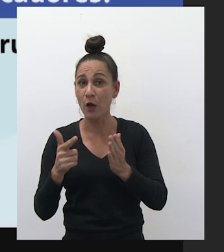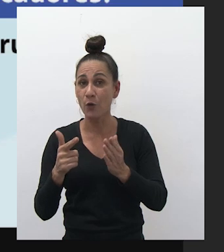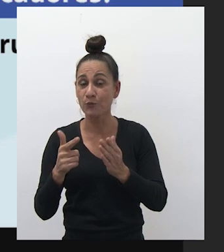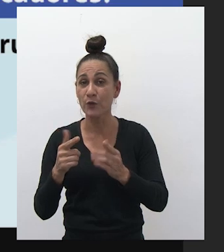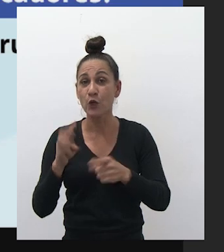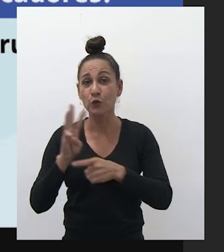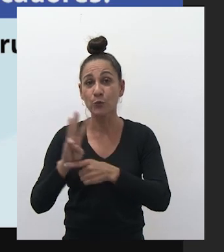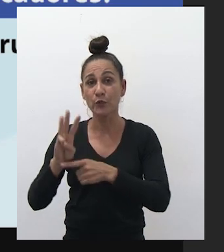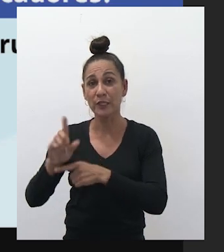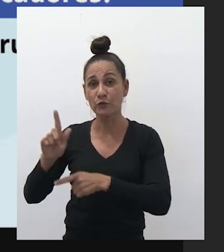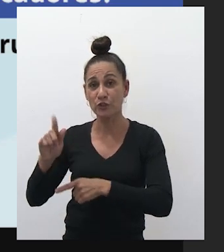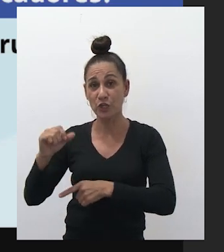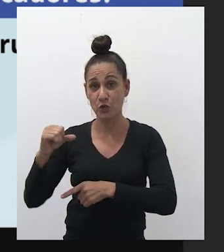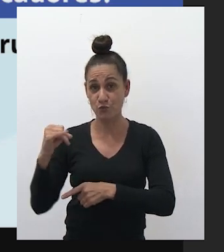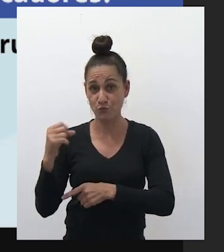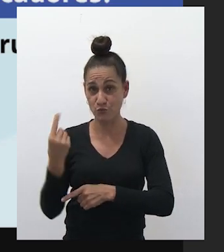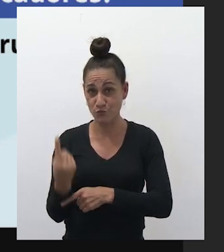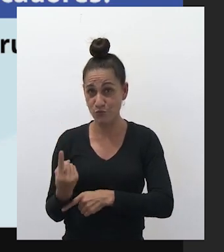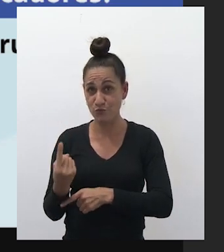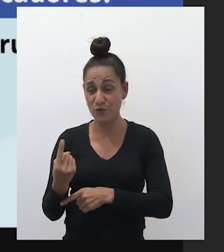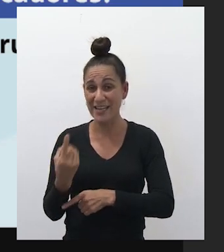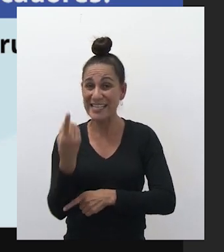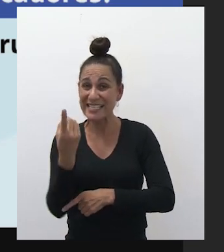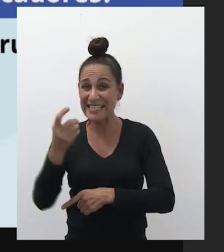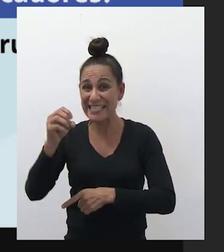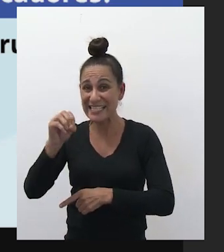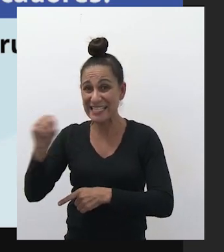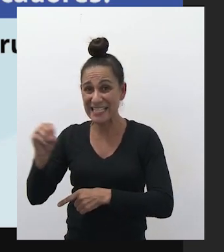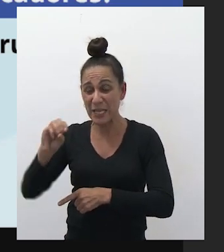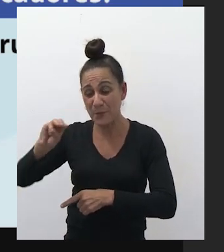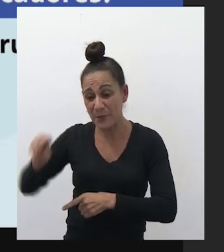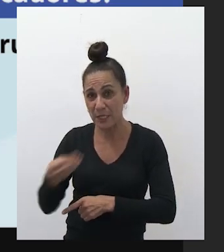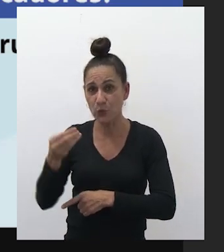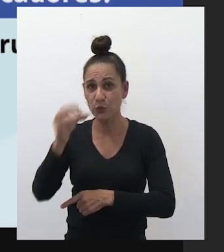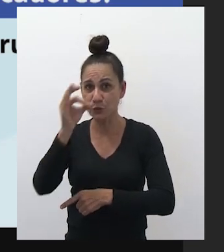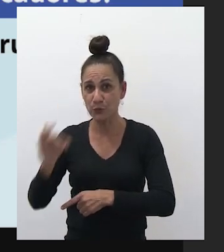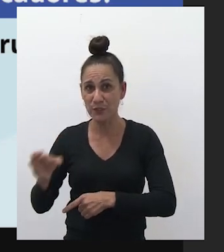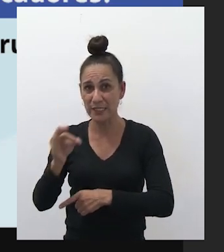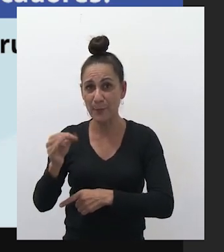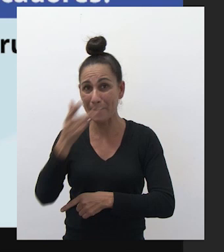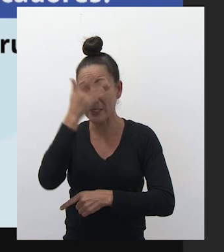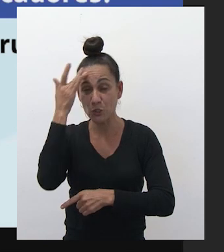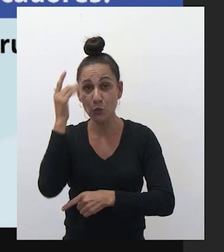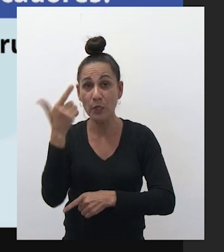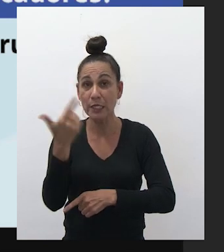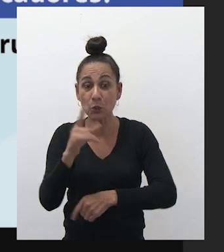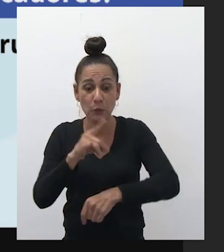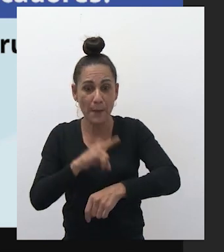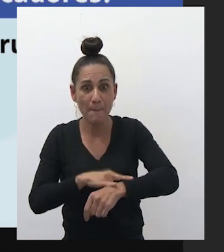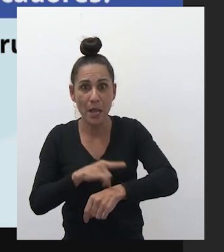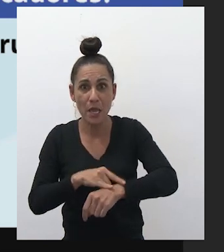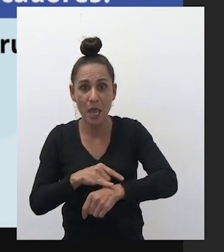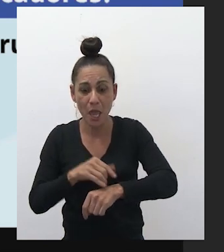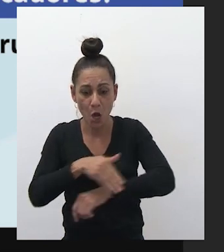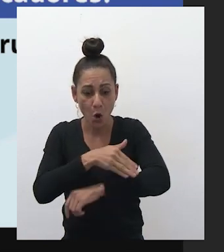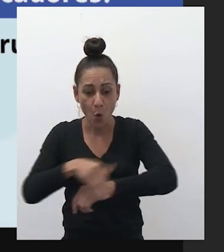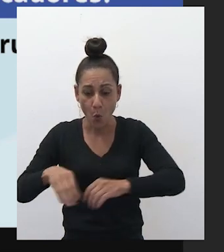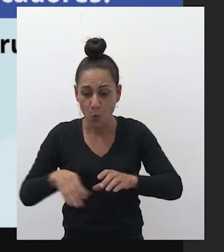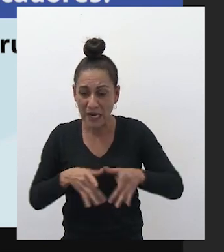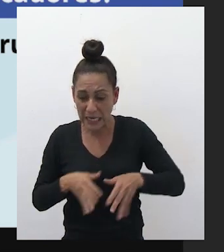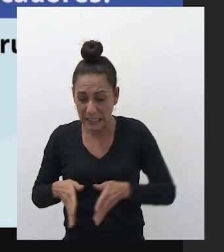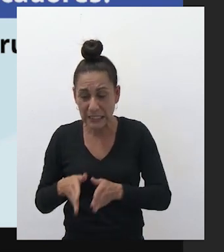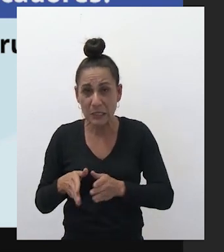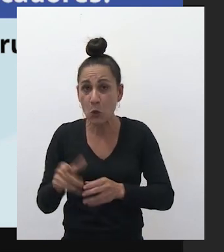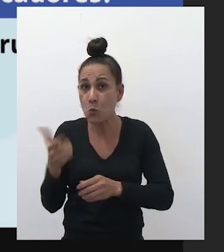G1. 100 milhões de pessoas sem acesso a sistema de esgoto no Brasil. São 100 milhões.